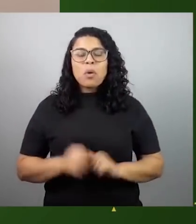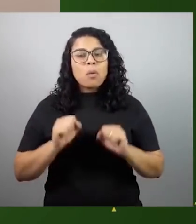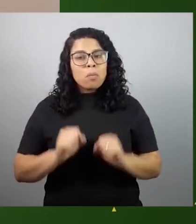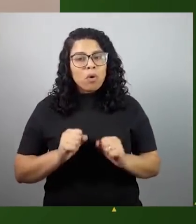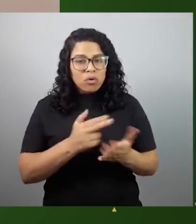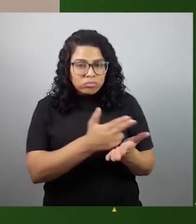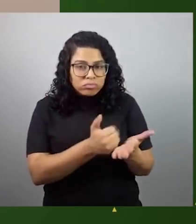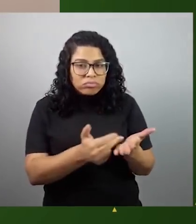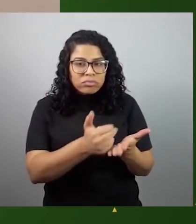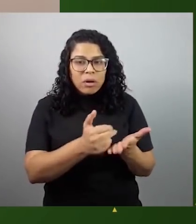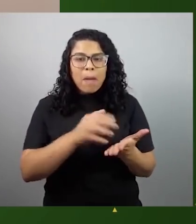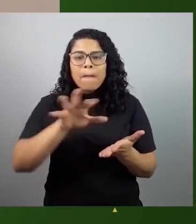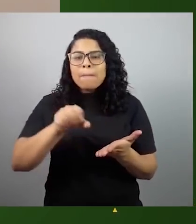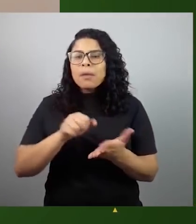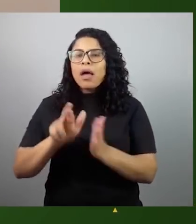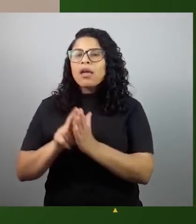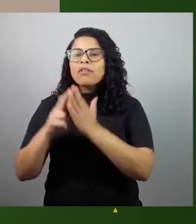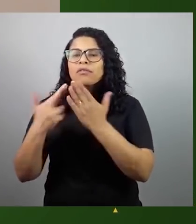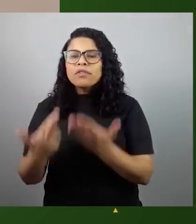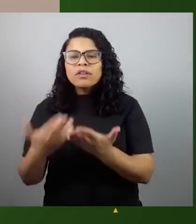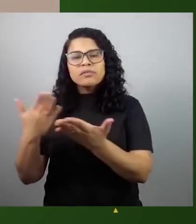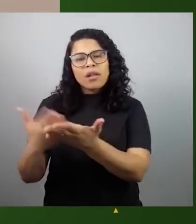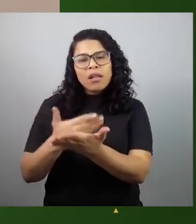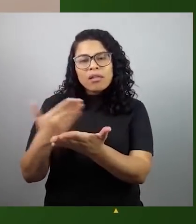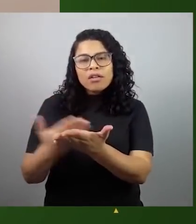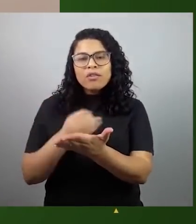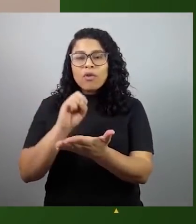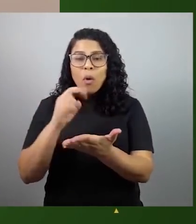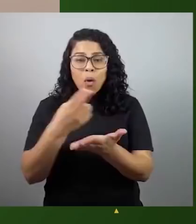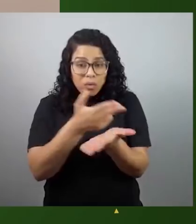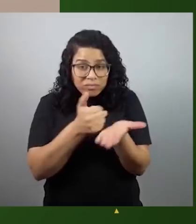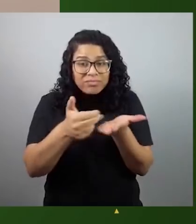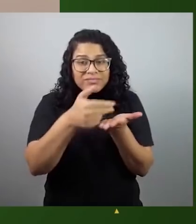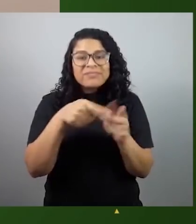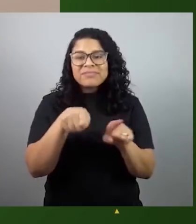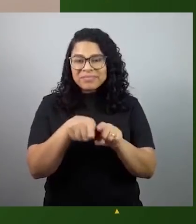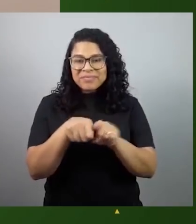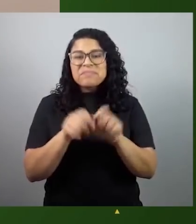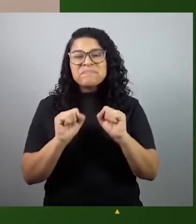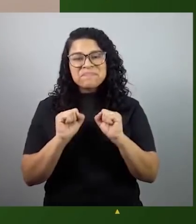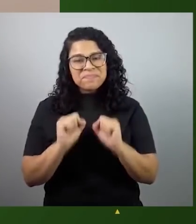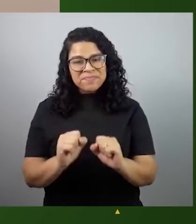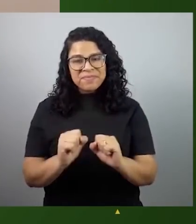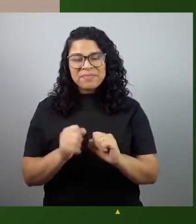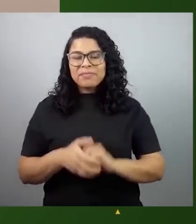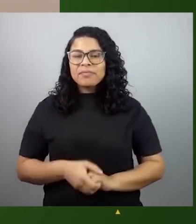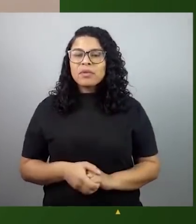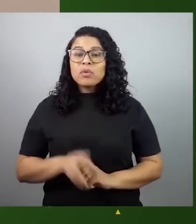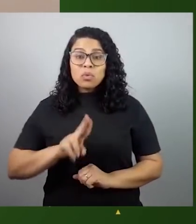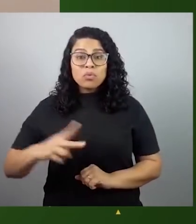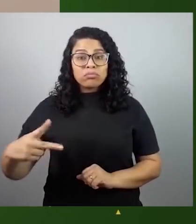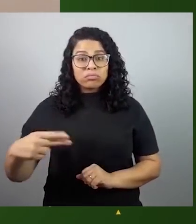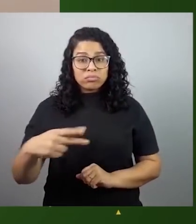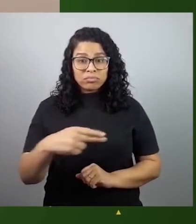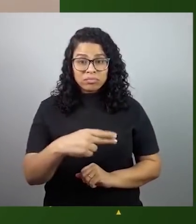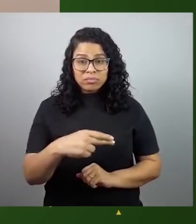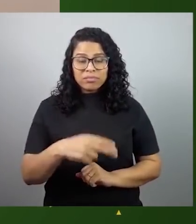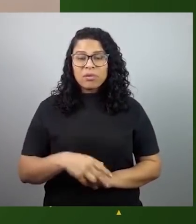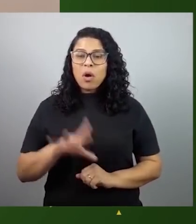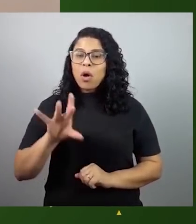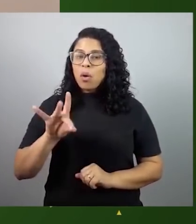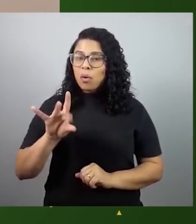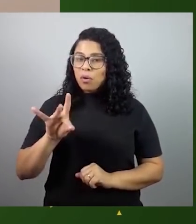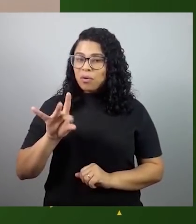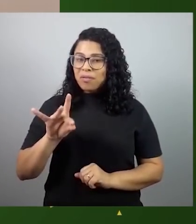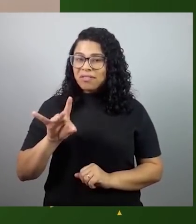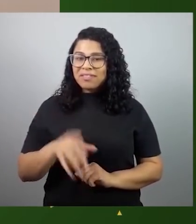revistas, de livros ou até desenhando. Utilizei tesoura, cola adesiva. Vocês